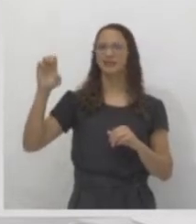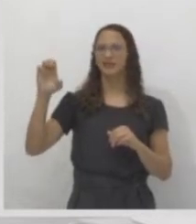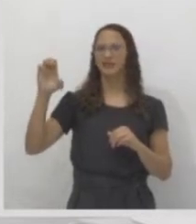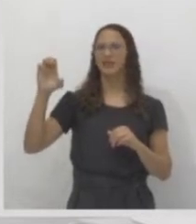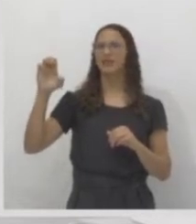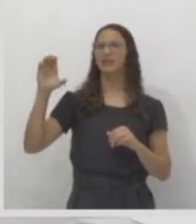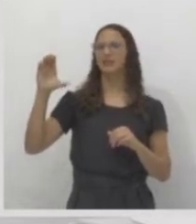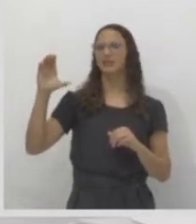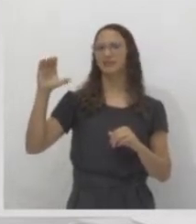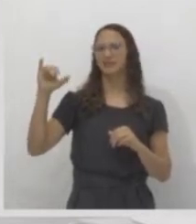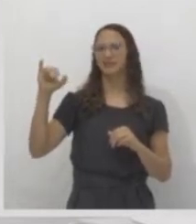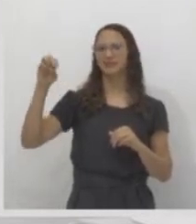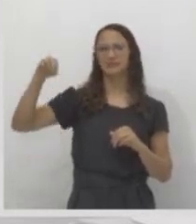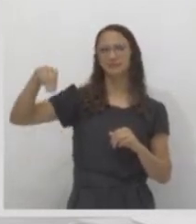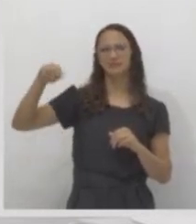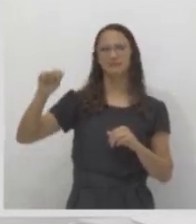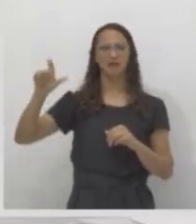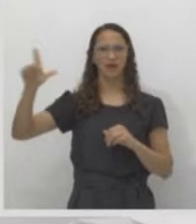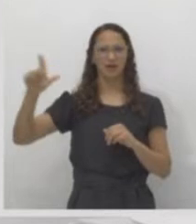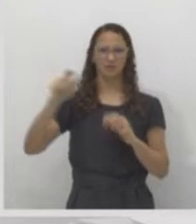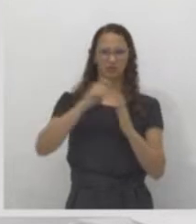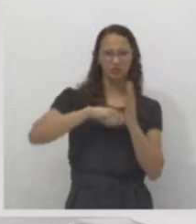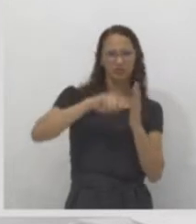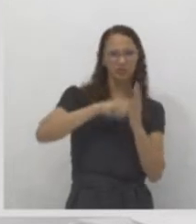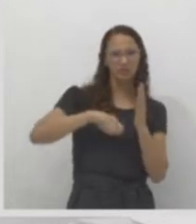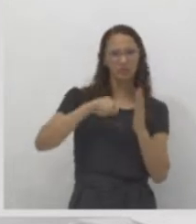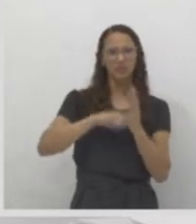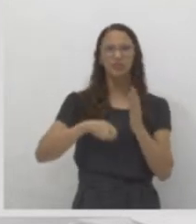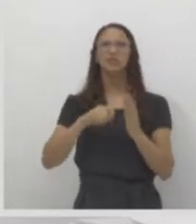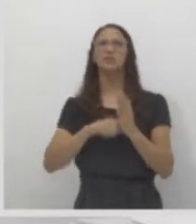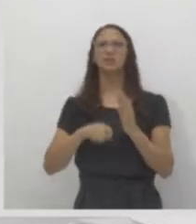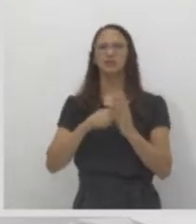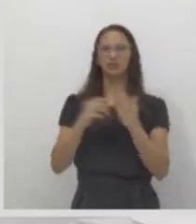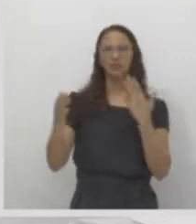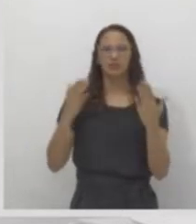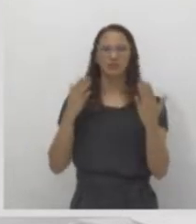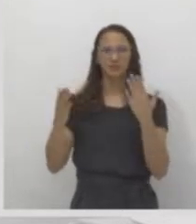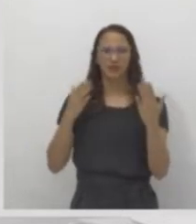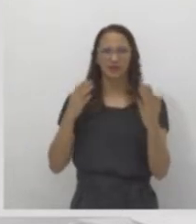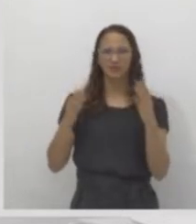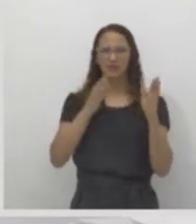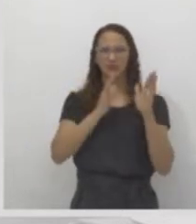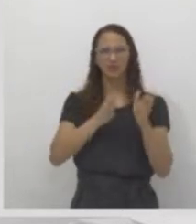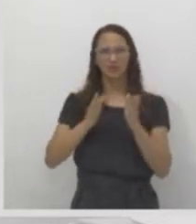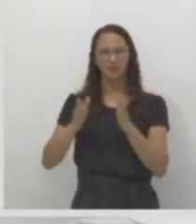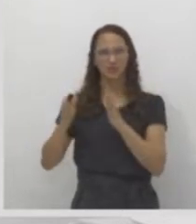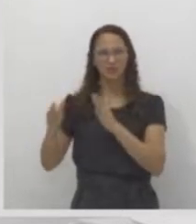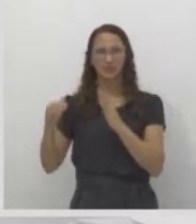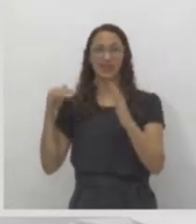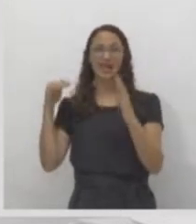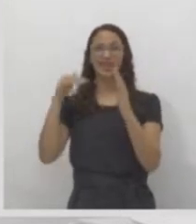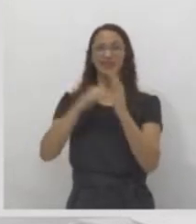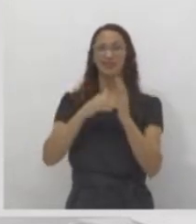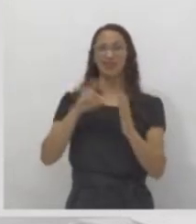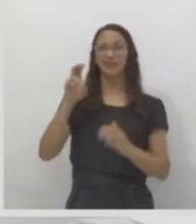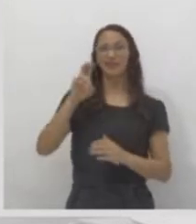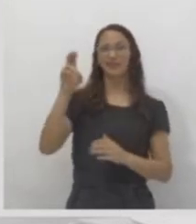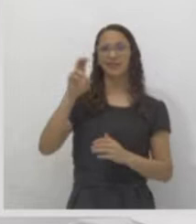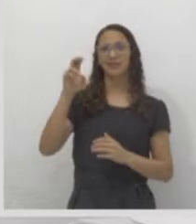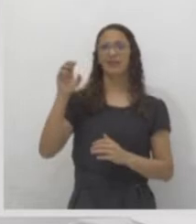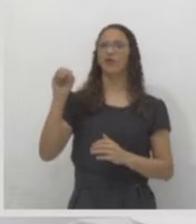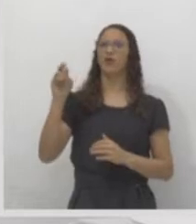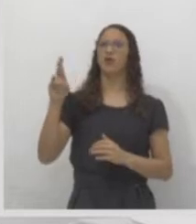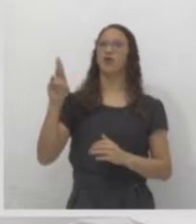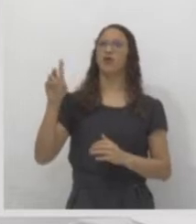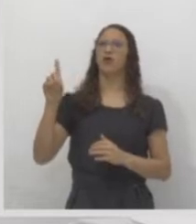e ordenação dos números naturais até a quinta ordem. E as habilidades segundo a BNCC, ler